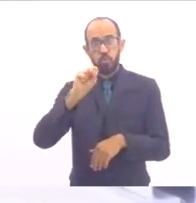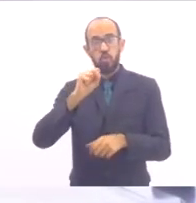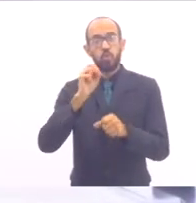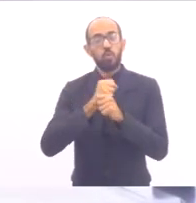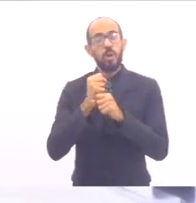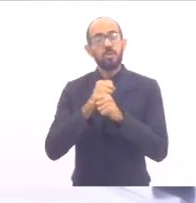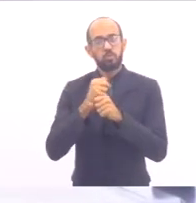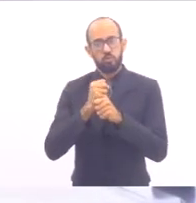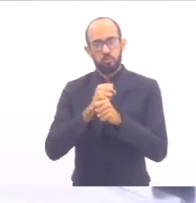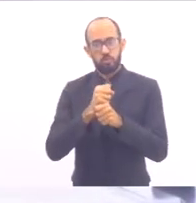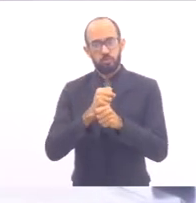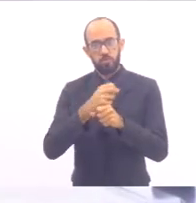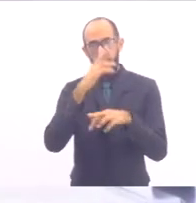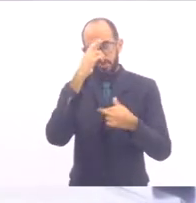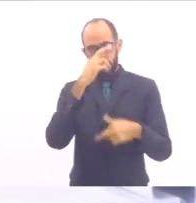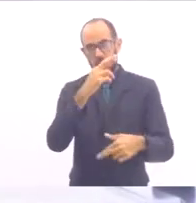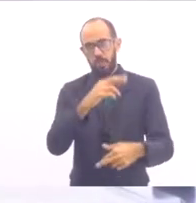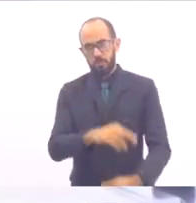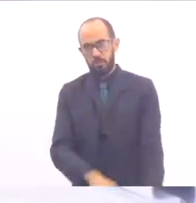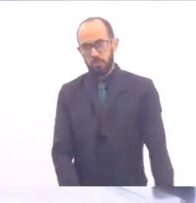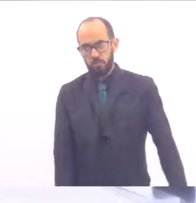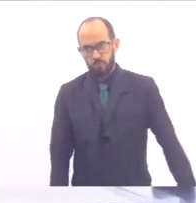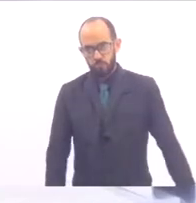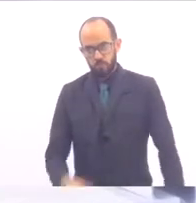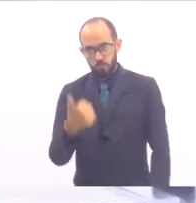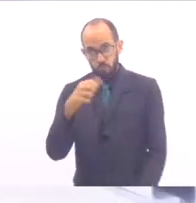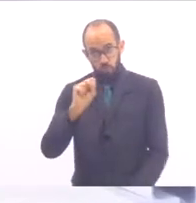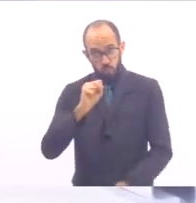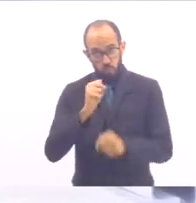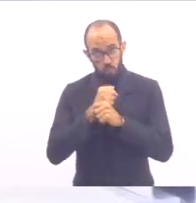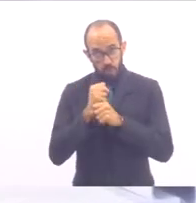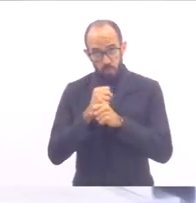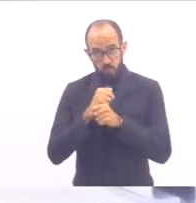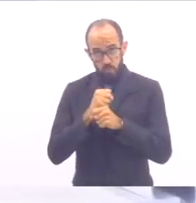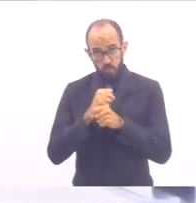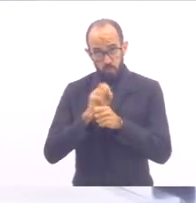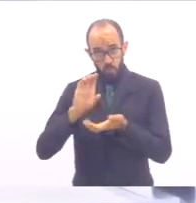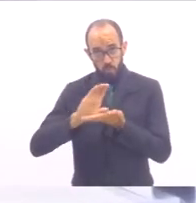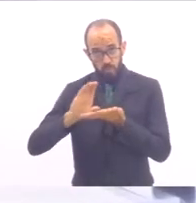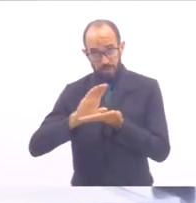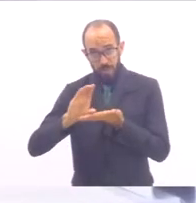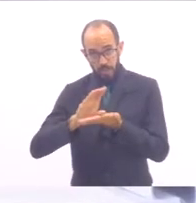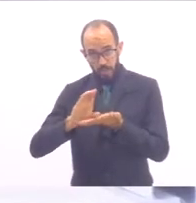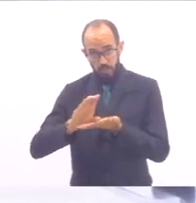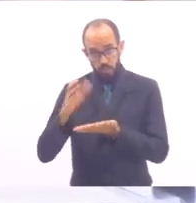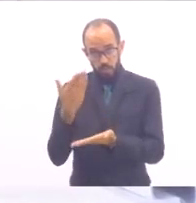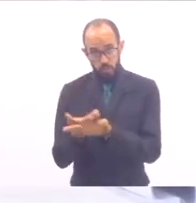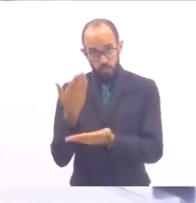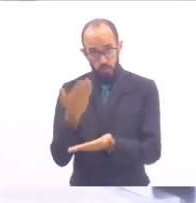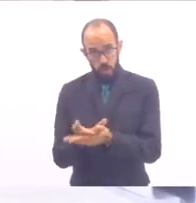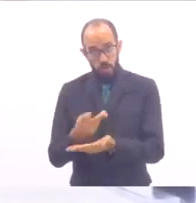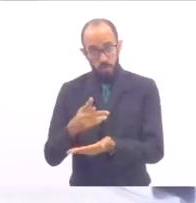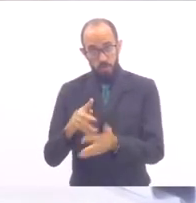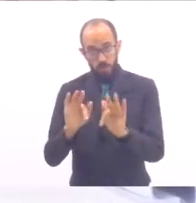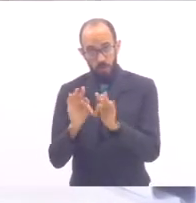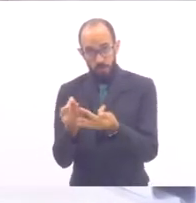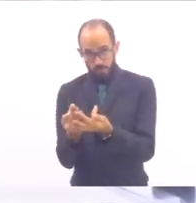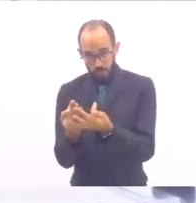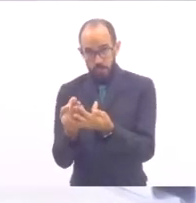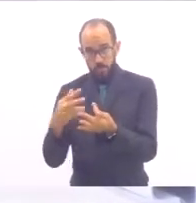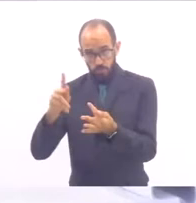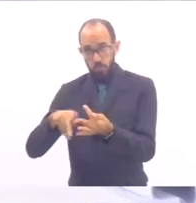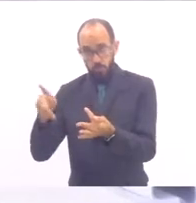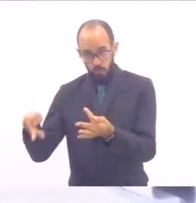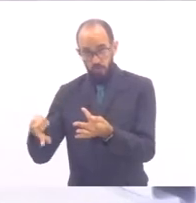cumprida. 18 anos. Conselhos escolares, para os pais, professores, que nem o parlamento da